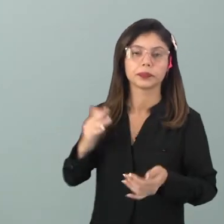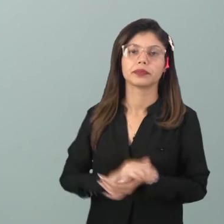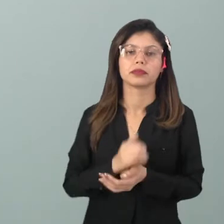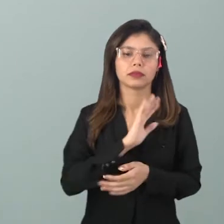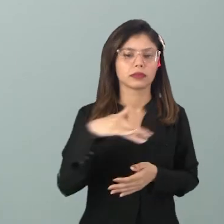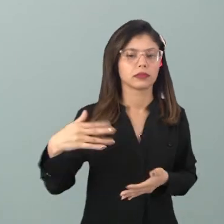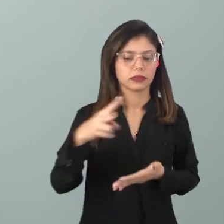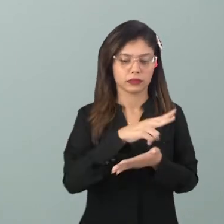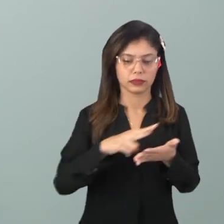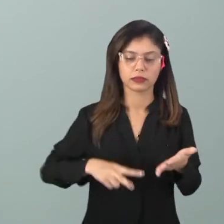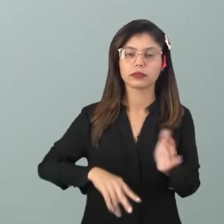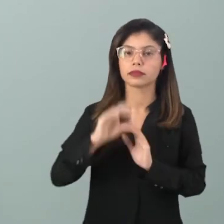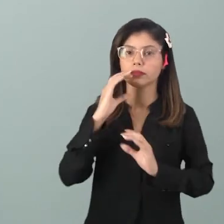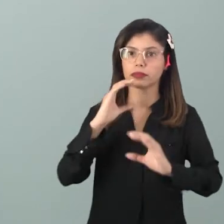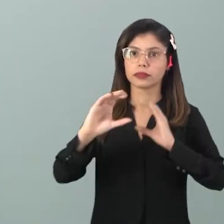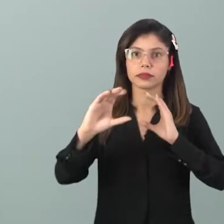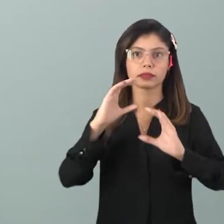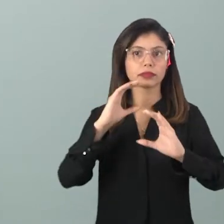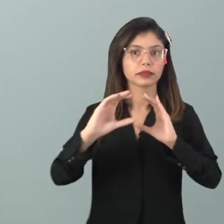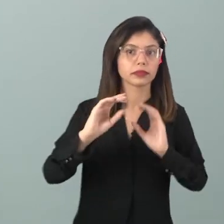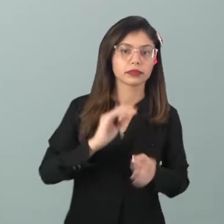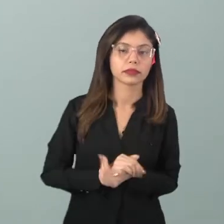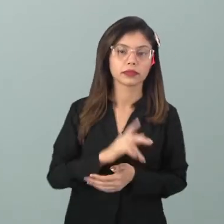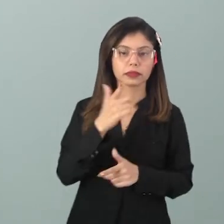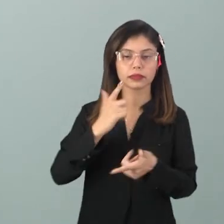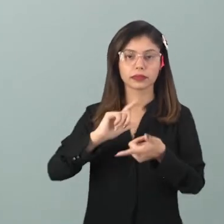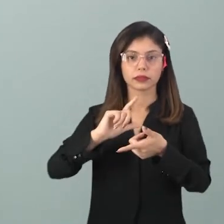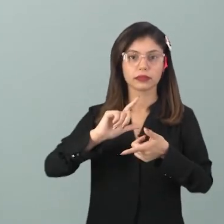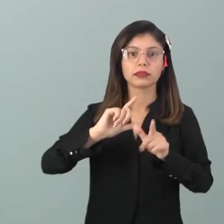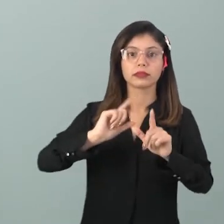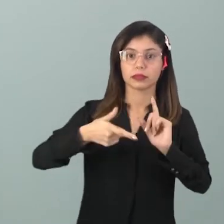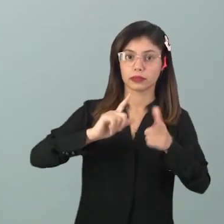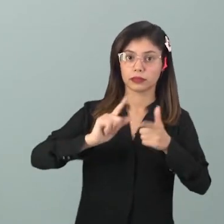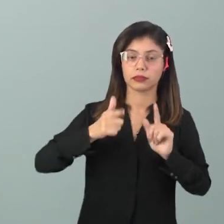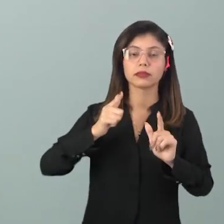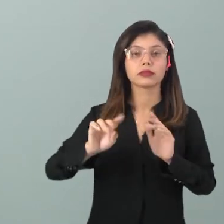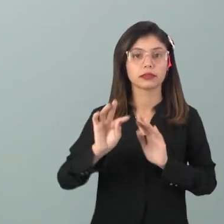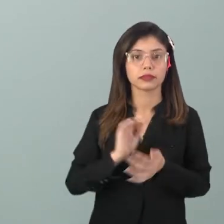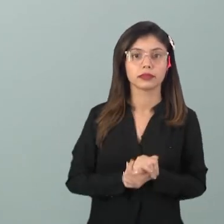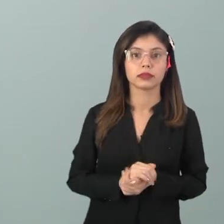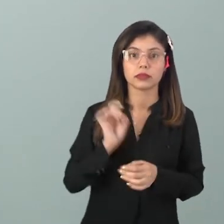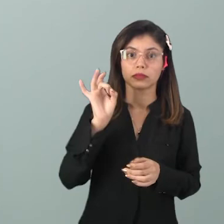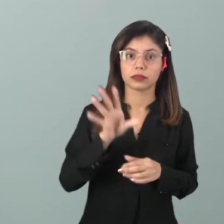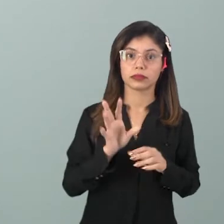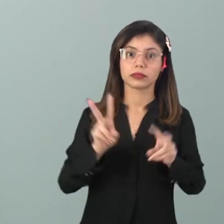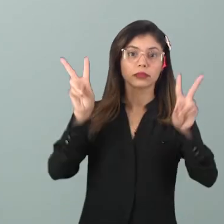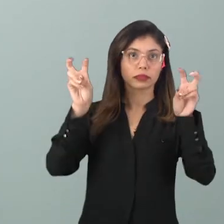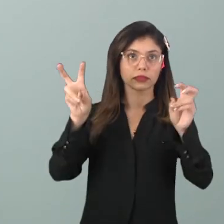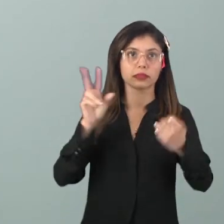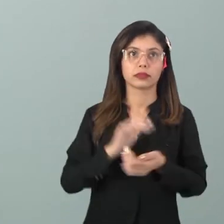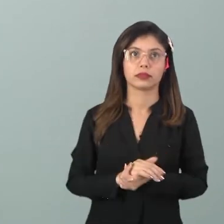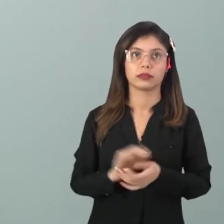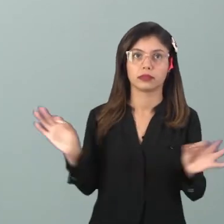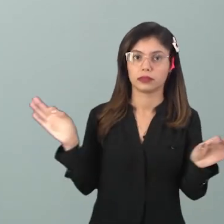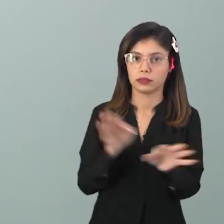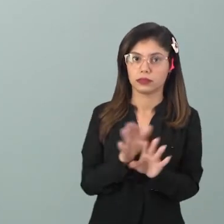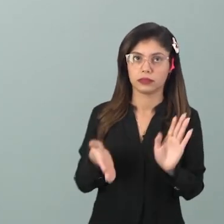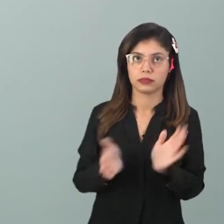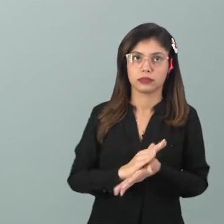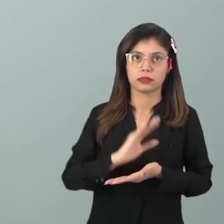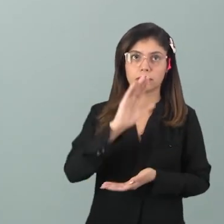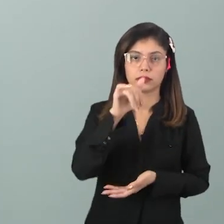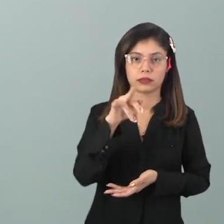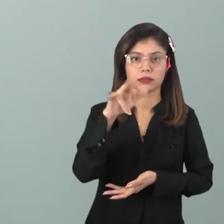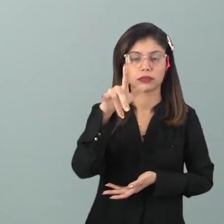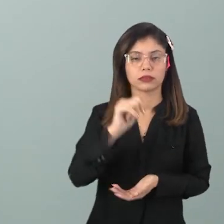você lê essa canção, essa letra da canção da Pitty, só o título, Desconstruindo a Amélia, te